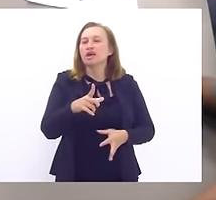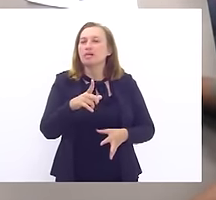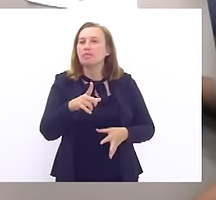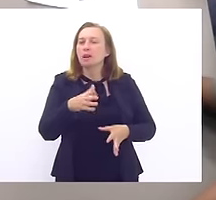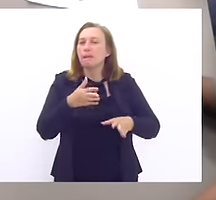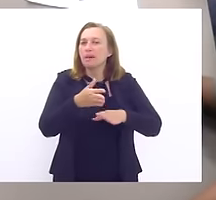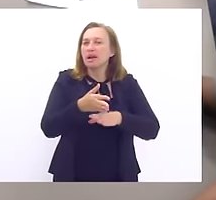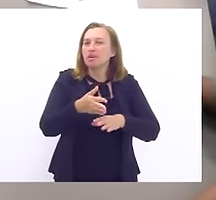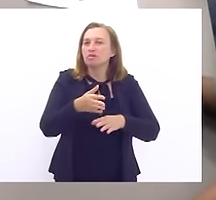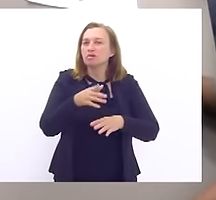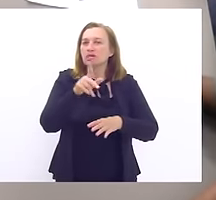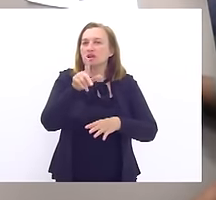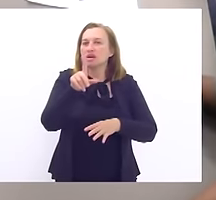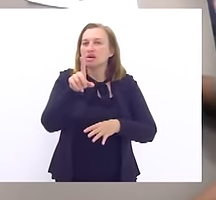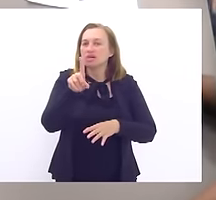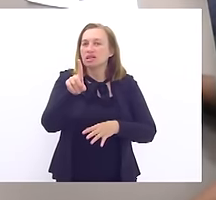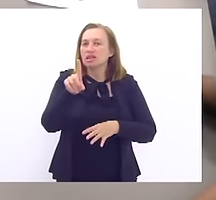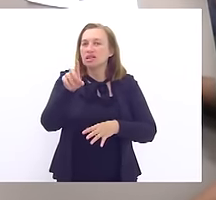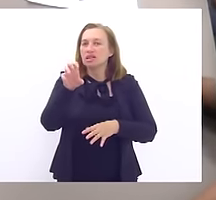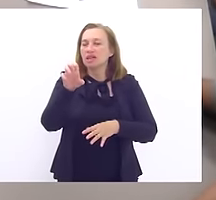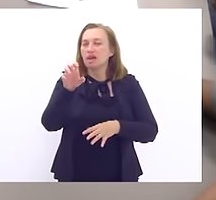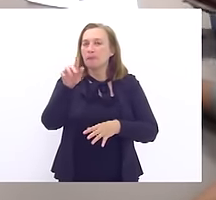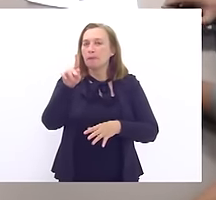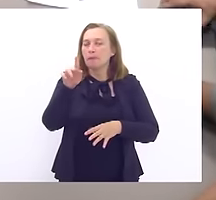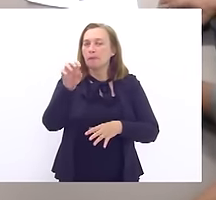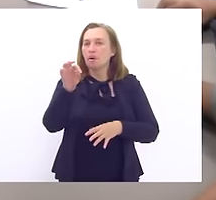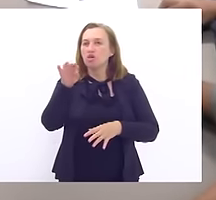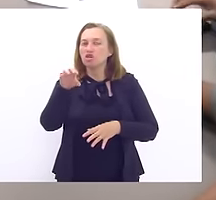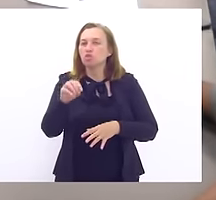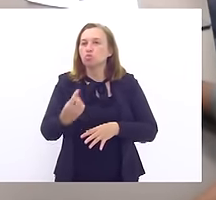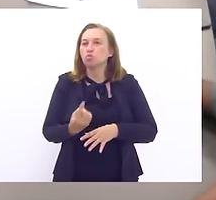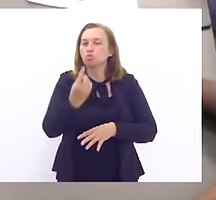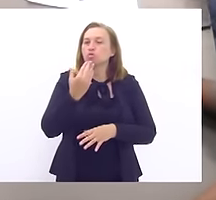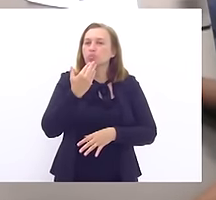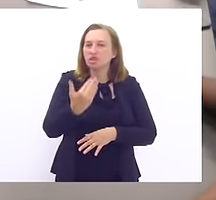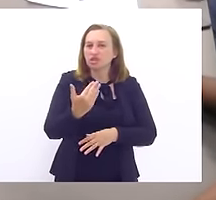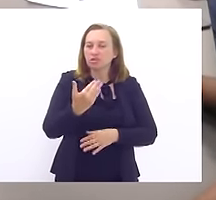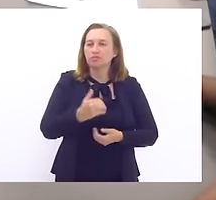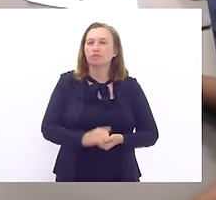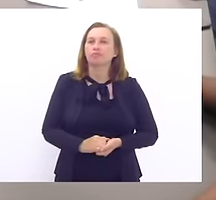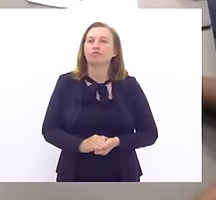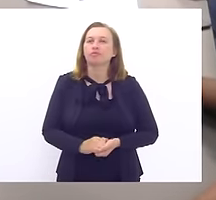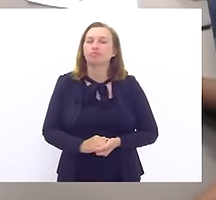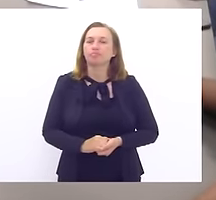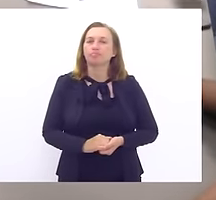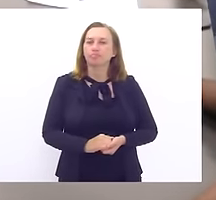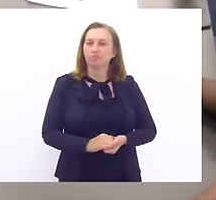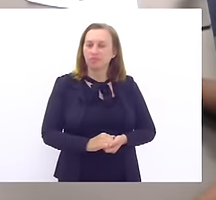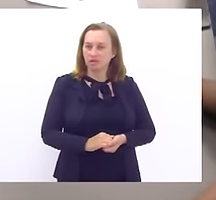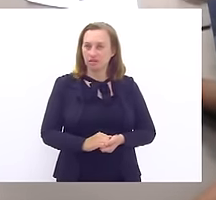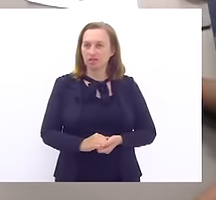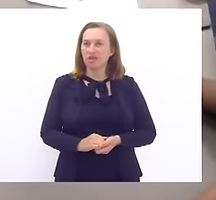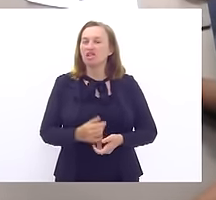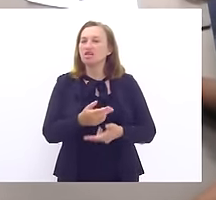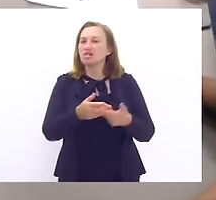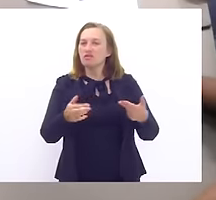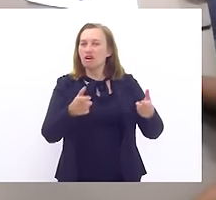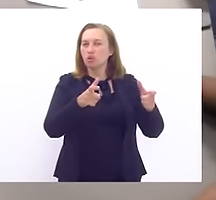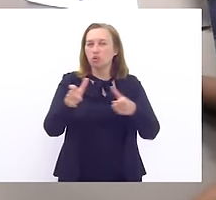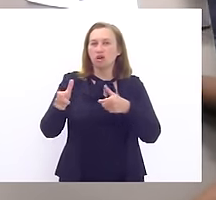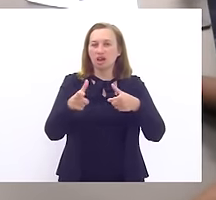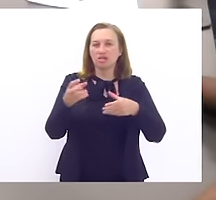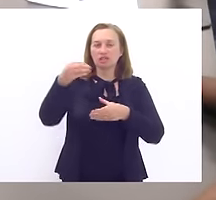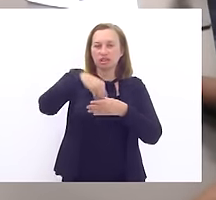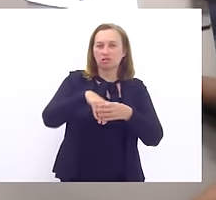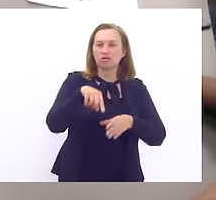depósito né no galpão que a única O Único pedido de legalização foi o galpão e a galinha mas tem várias edificações lá dentro